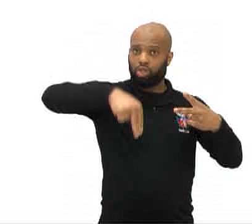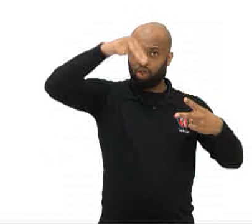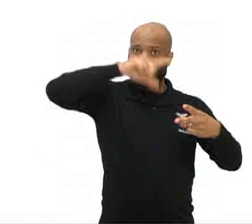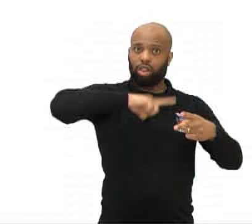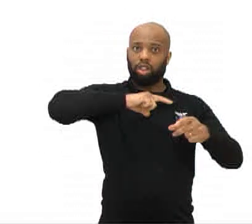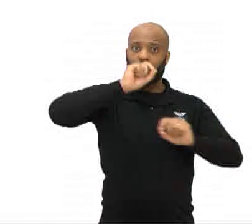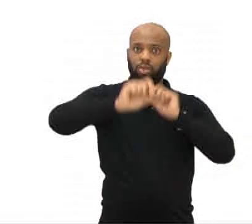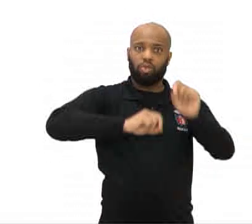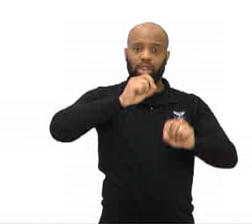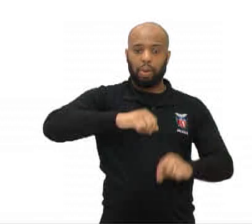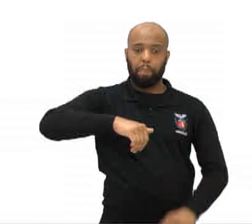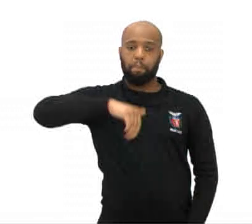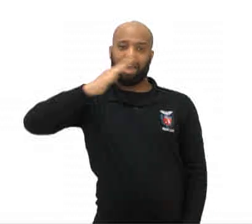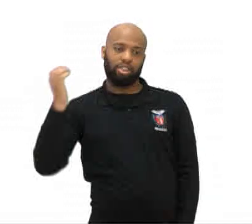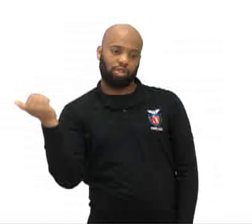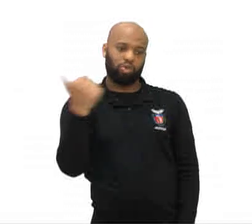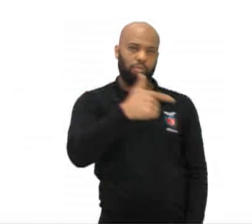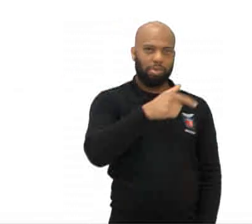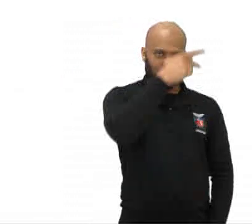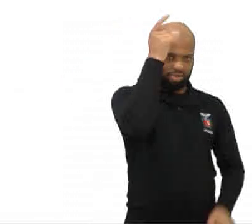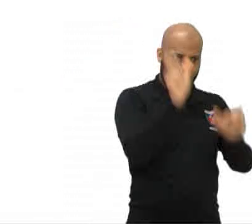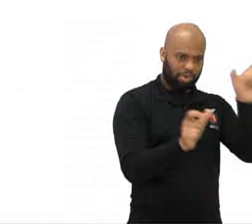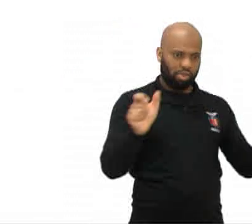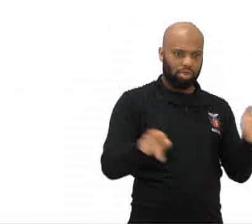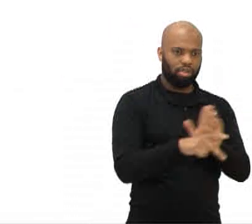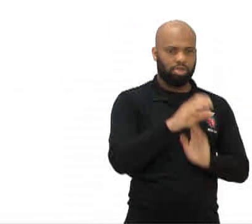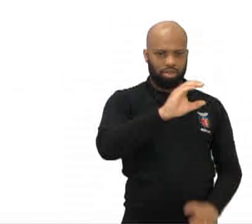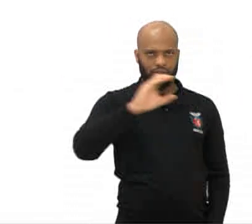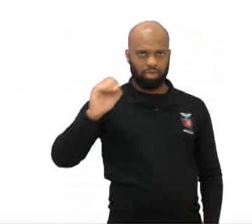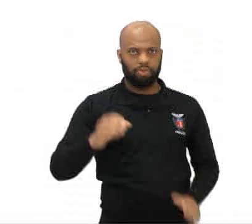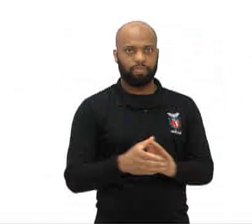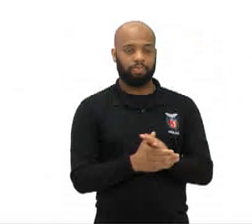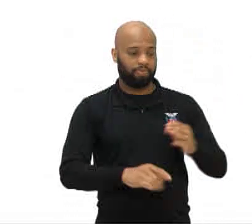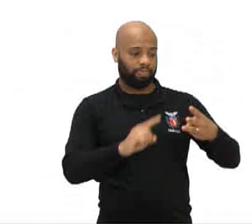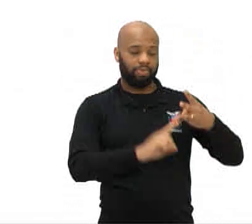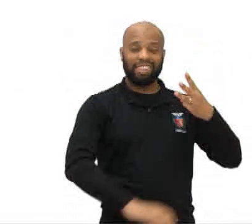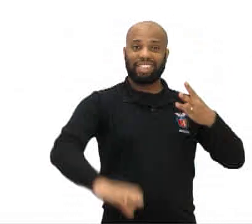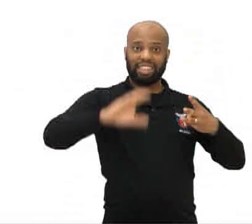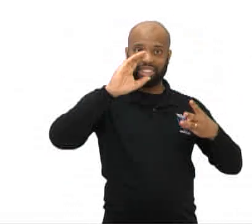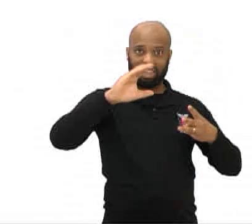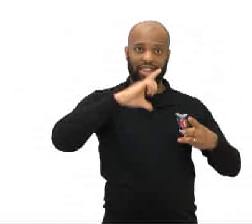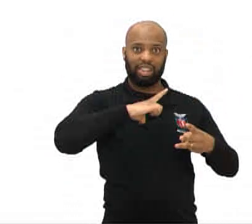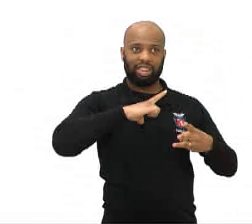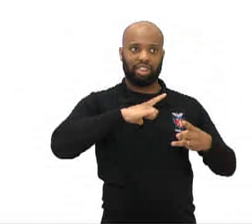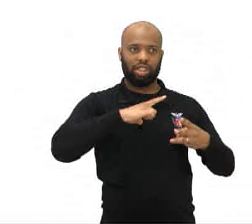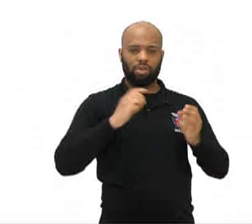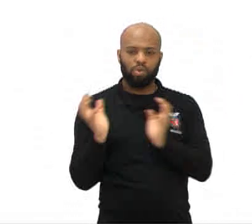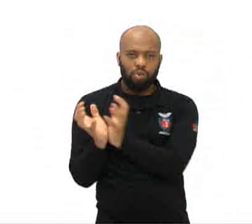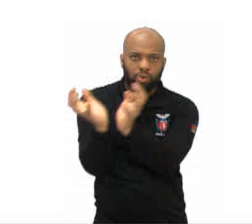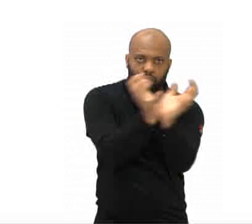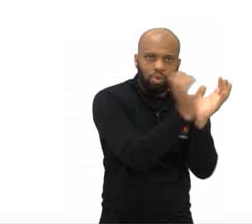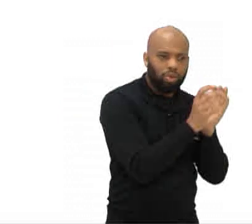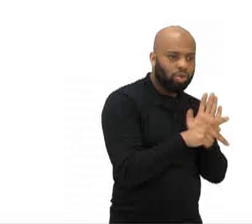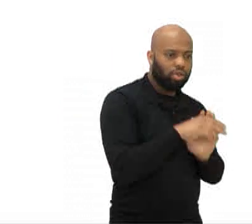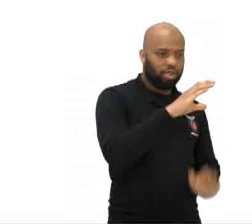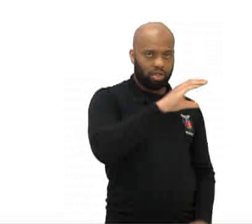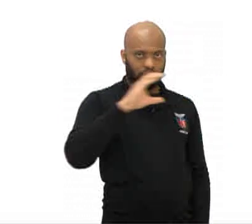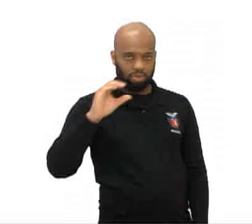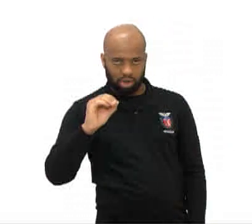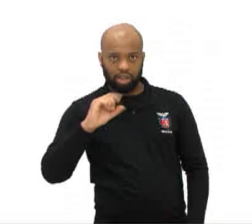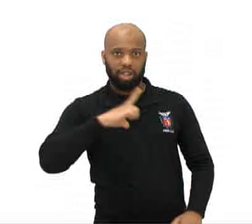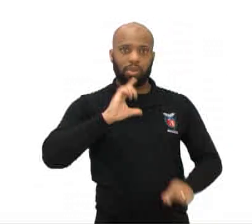densidade demográfica maior que o Centro-Oeste. Letra C. As unidades federativas do Centro-Oeste apresentam